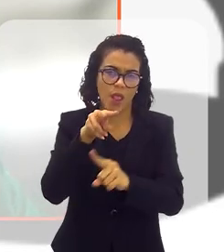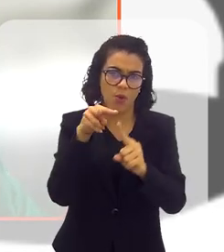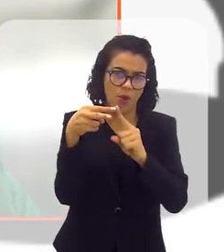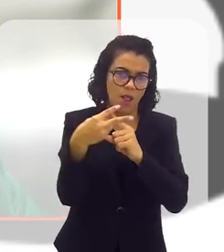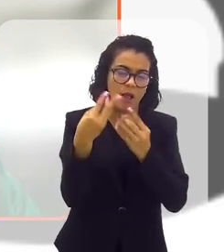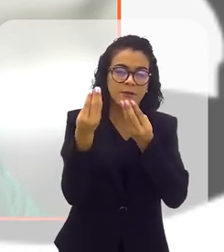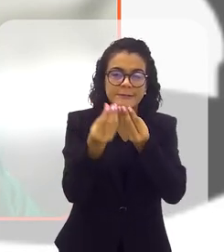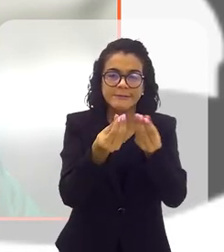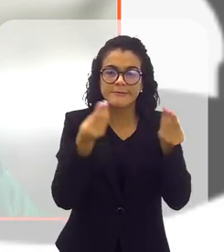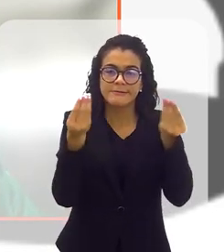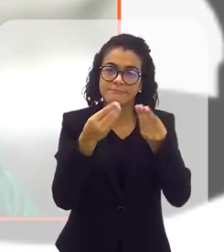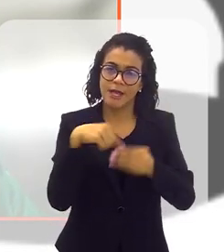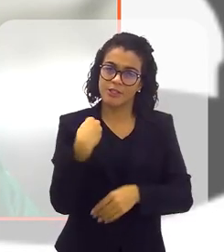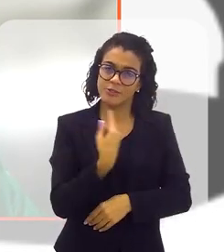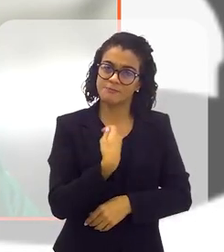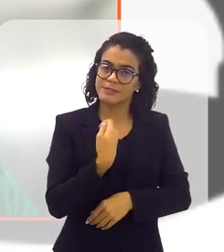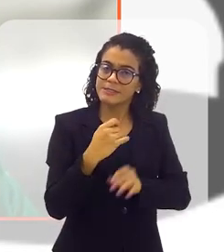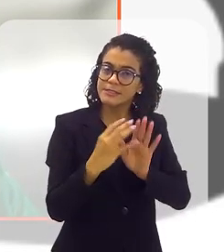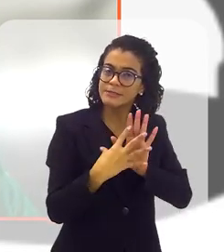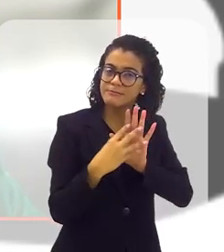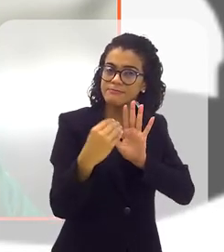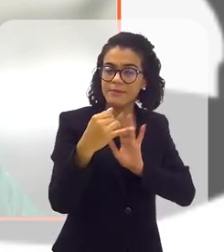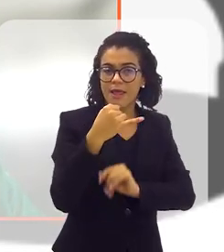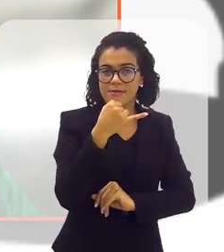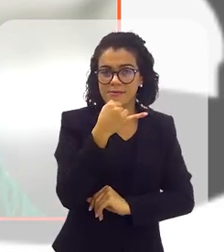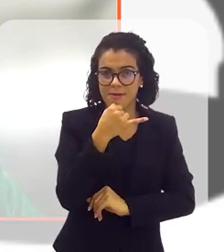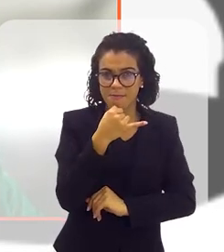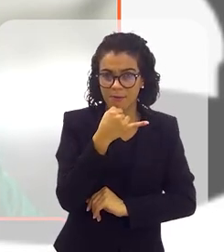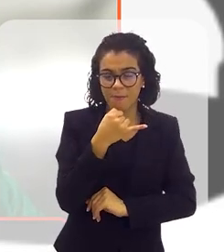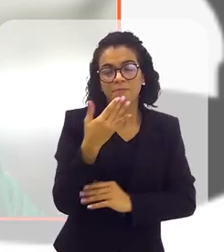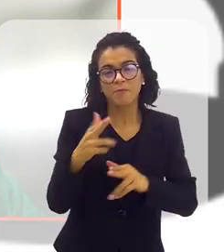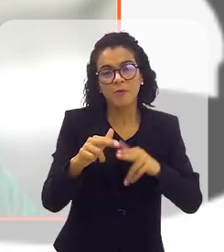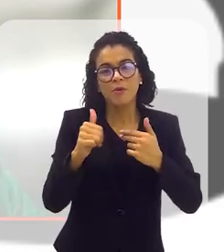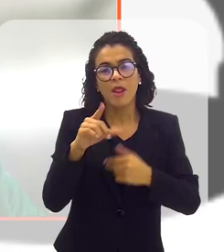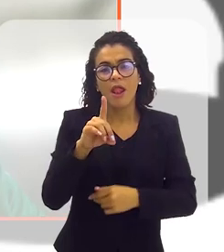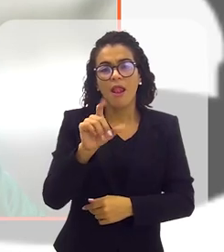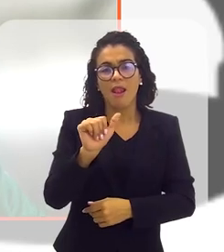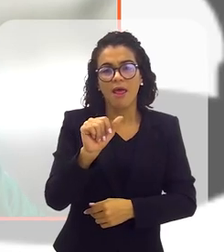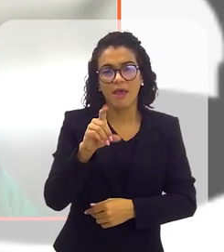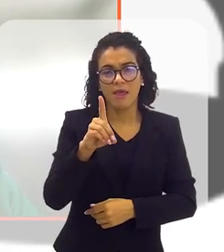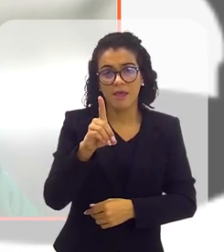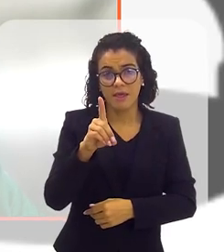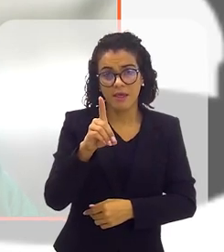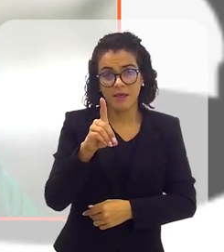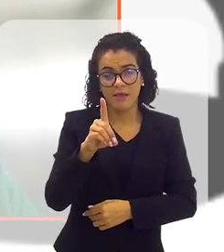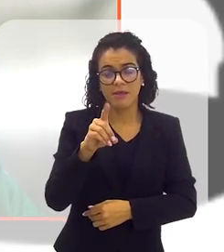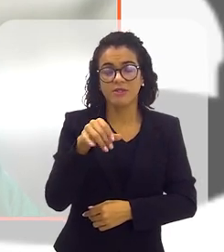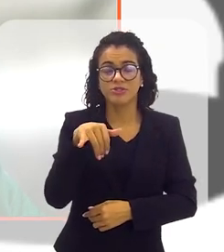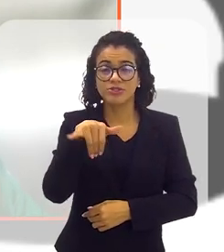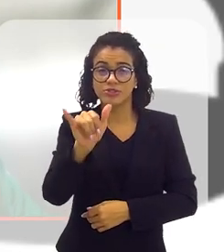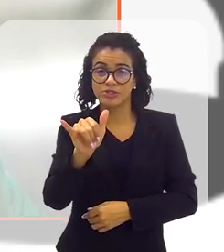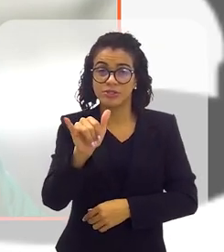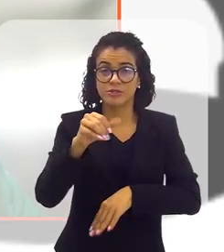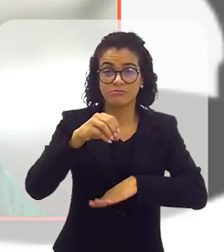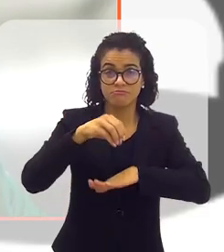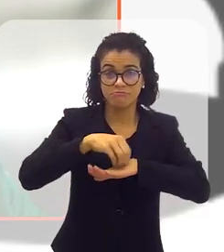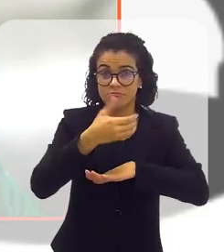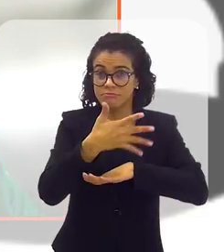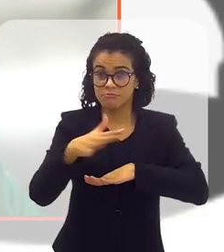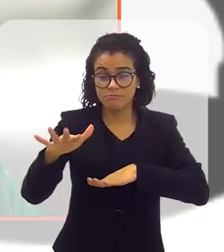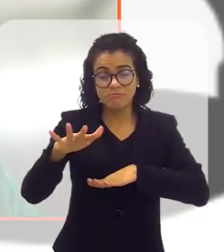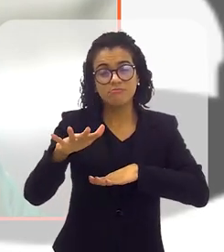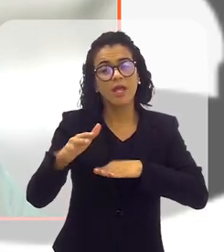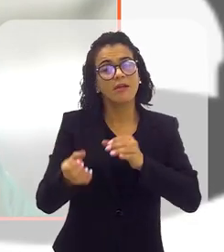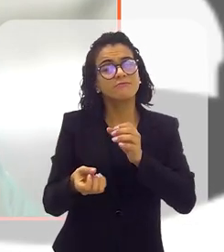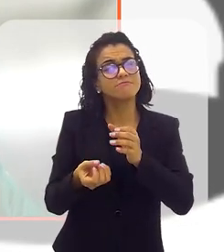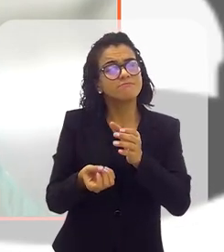olhar, mas a gente tem que ser exemplo. Então, Lady Diamond, como uma plataforma social também, né?